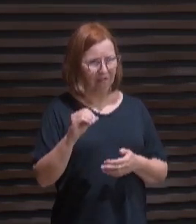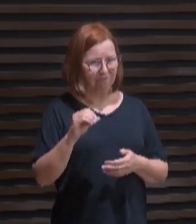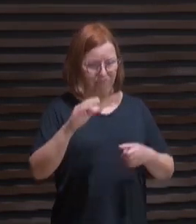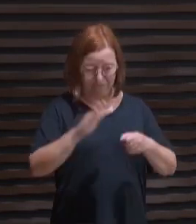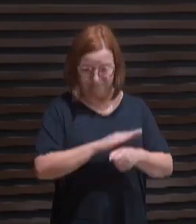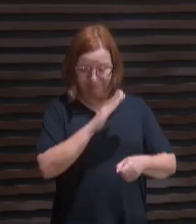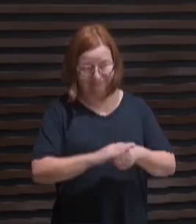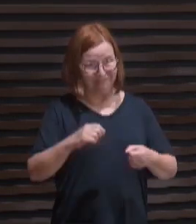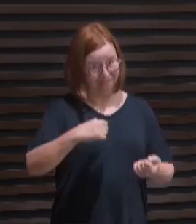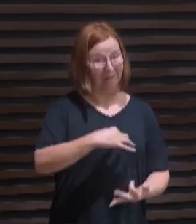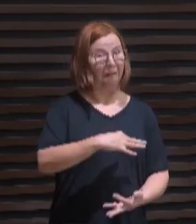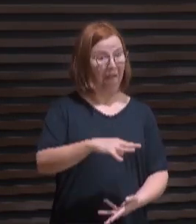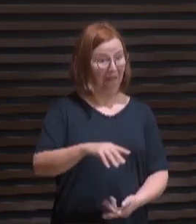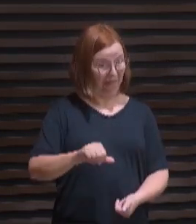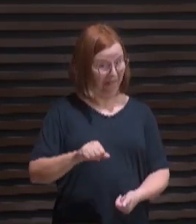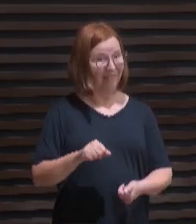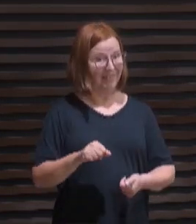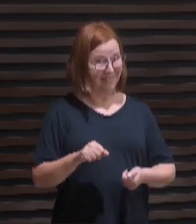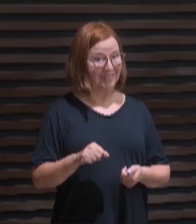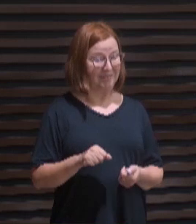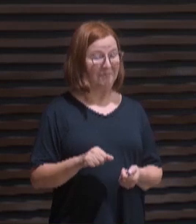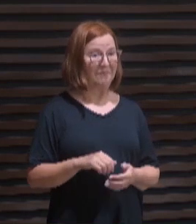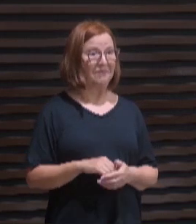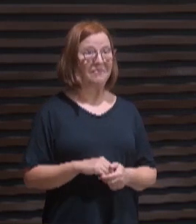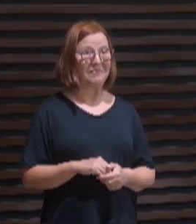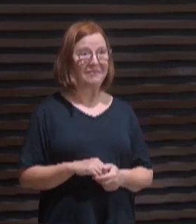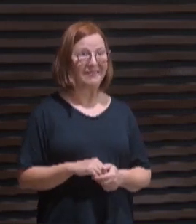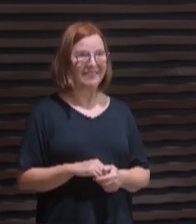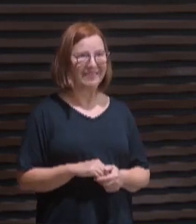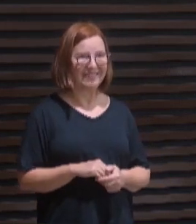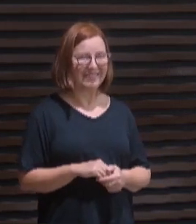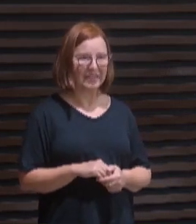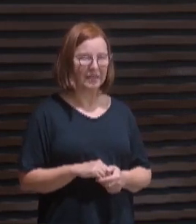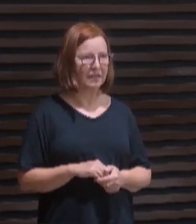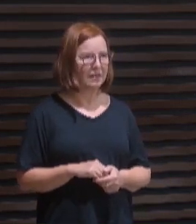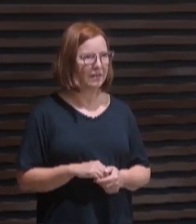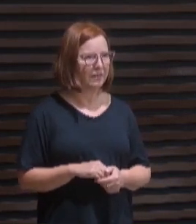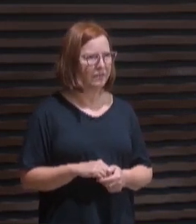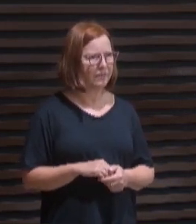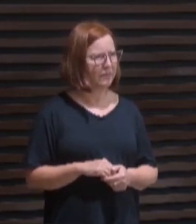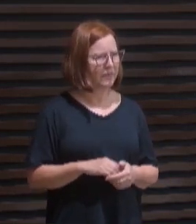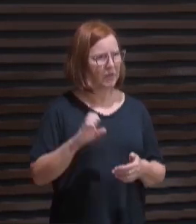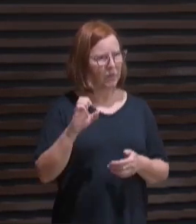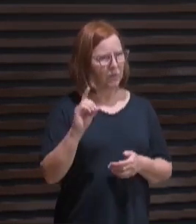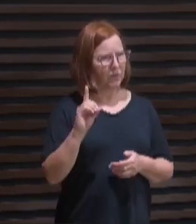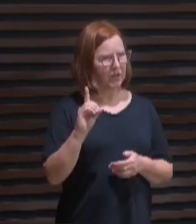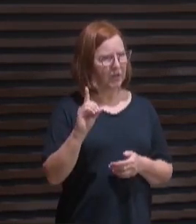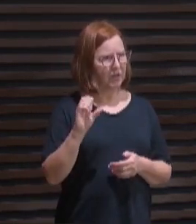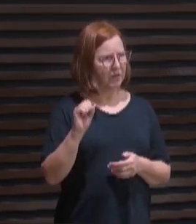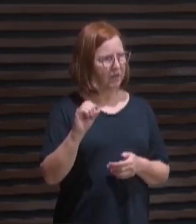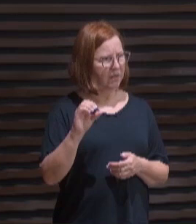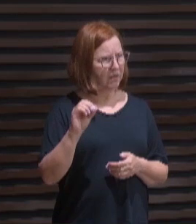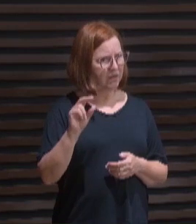terra, que é um negócio que não tem proveito nenhum. O Edson, que está aqui na nossa igreja,